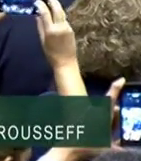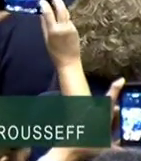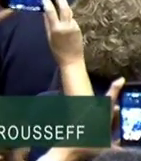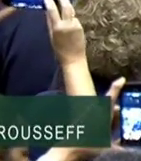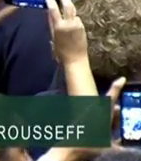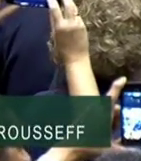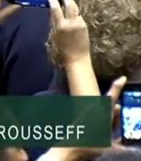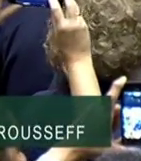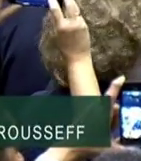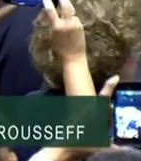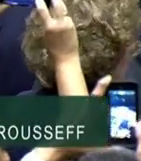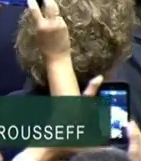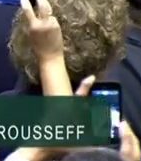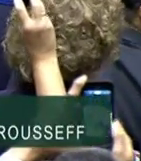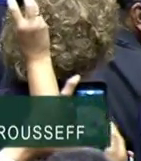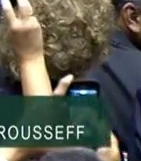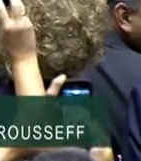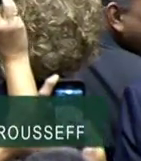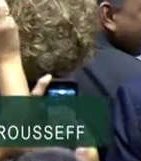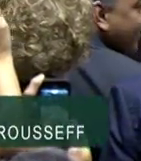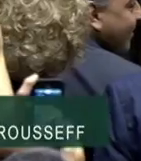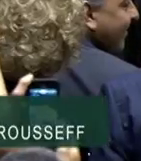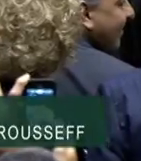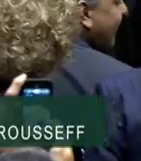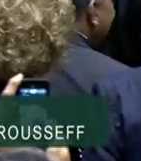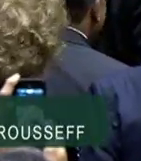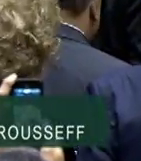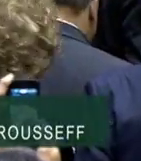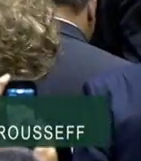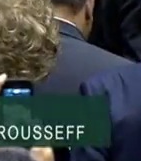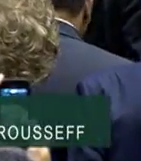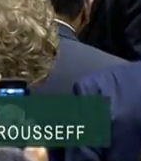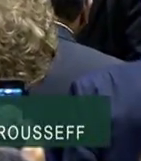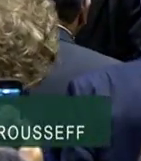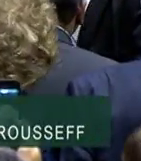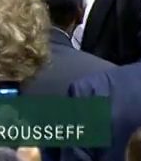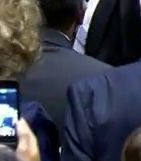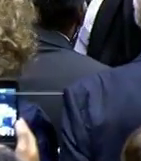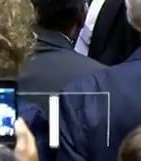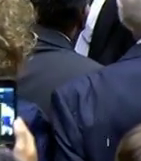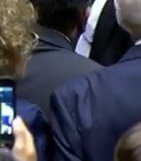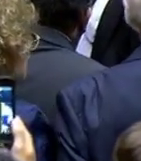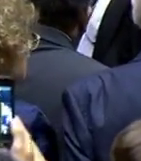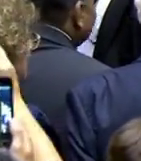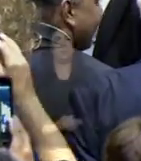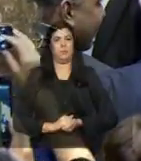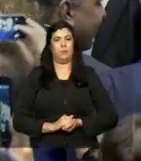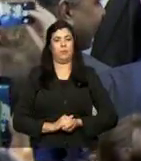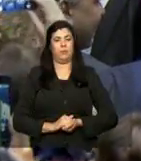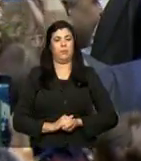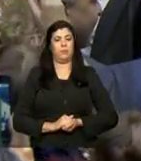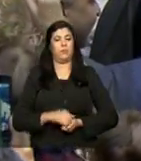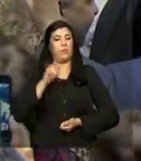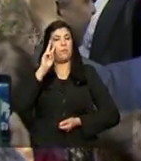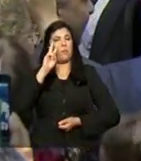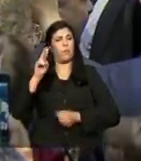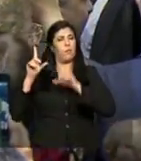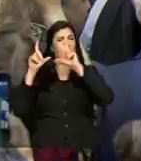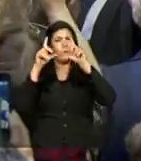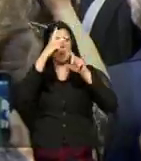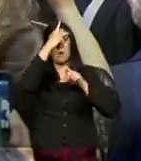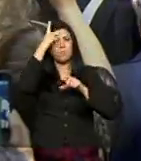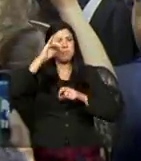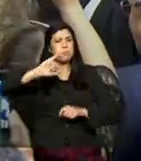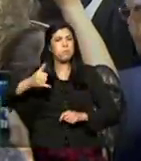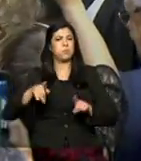do Brasil. Olha só, Luciano, imagens dos celulares, né? Os selfies, enfim, fotos, né? Todo mundo